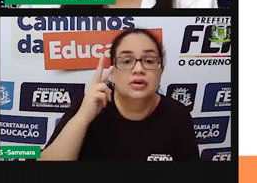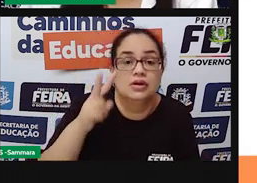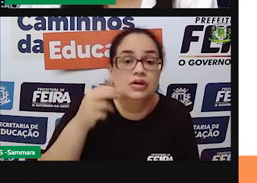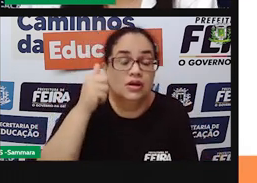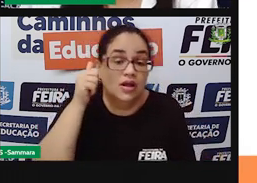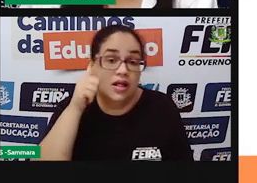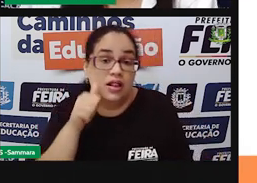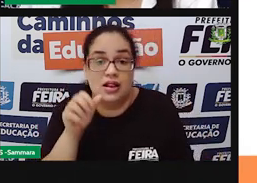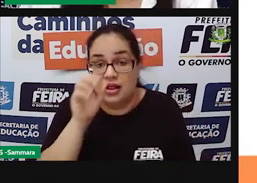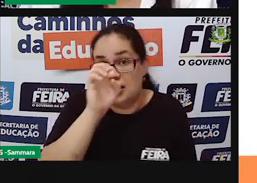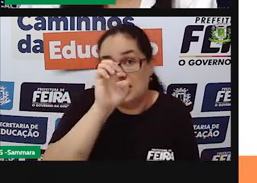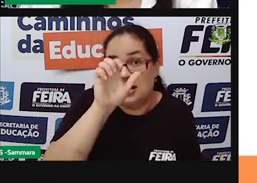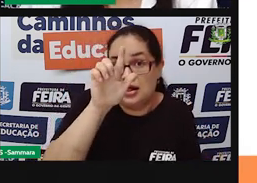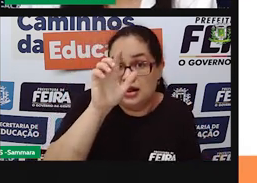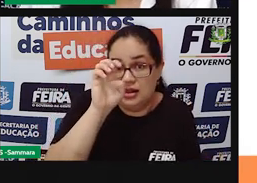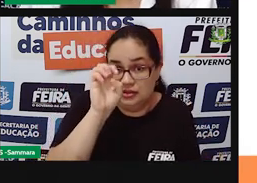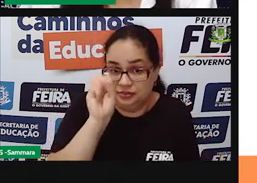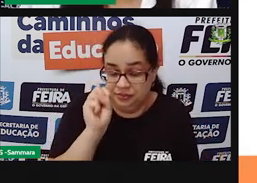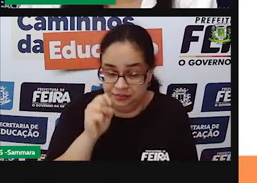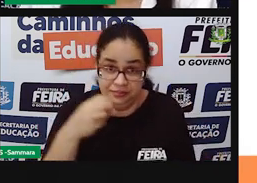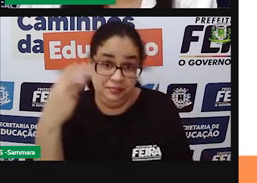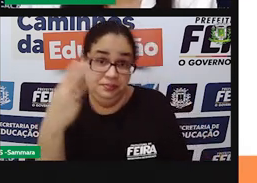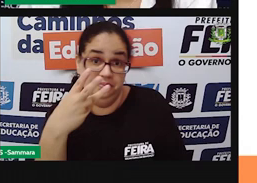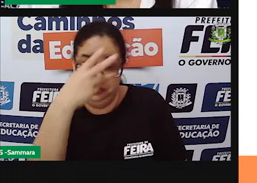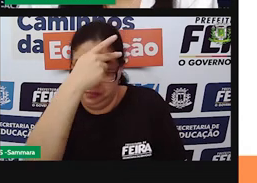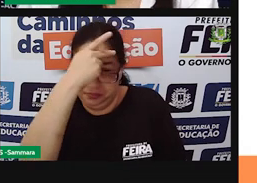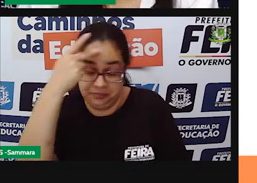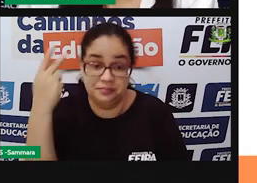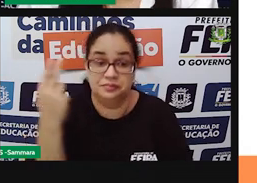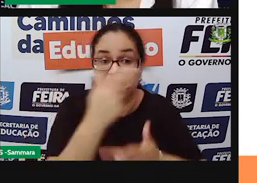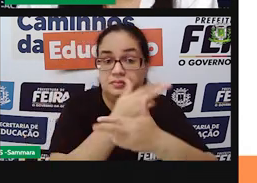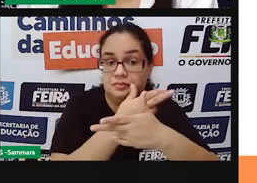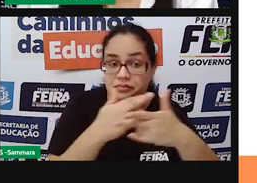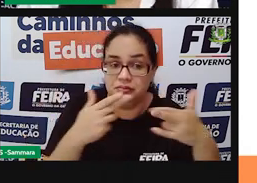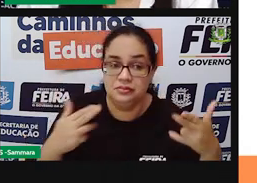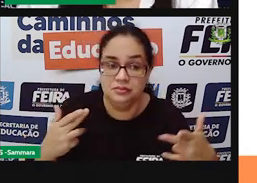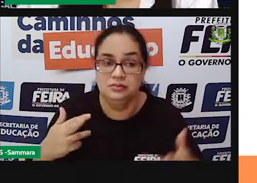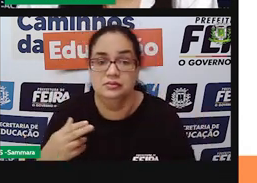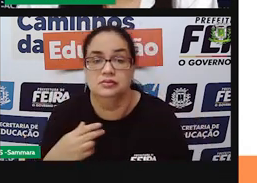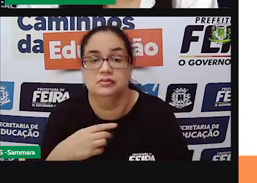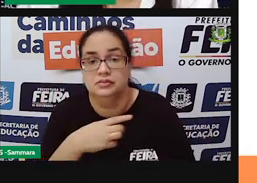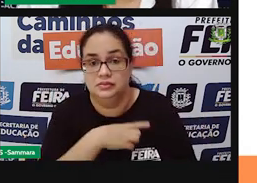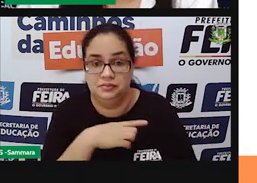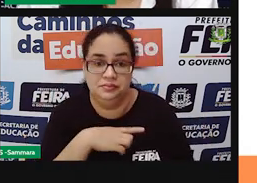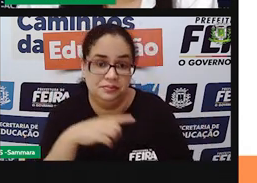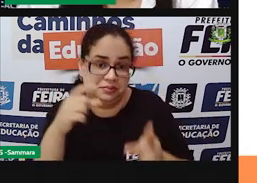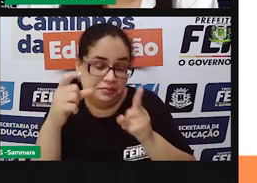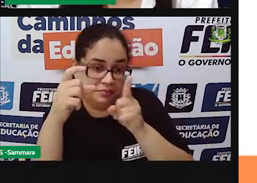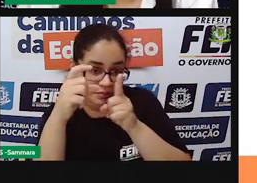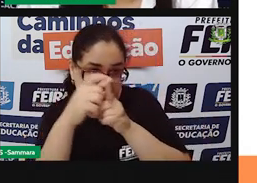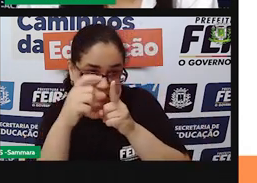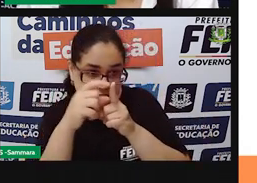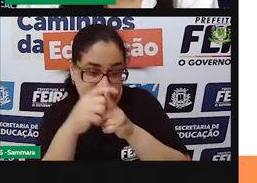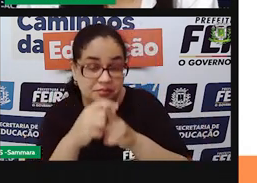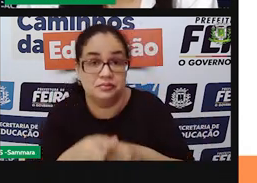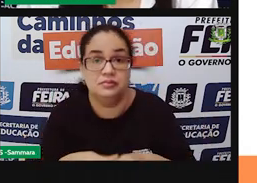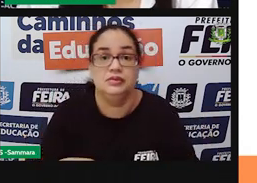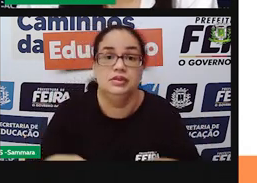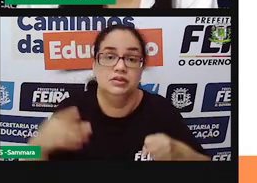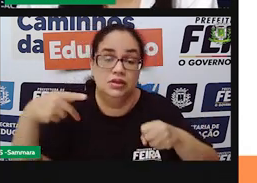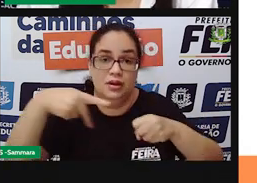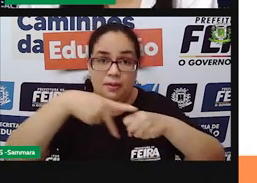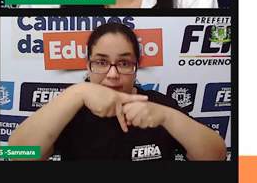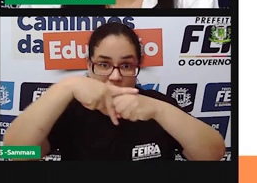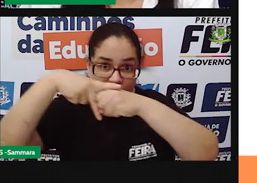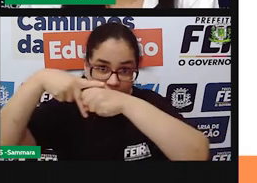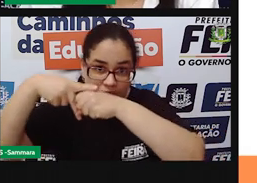identifique aí, ó, como eles, terceira pessoa plural, né? Eles, essa palavra aqui, esse pronome, ele não